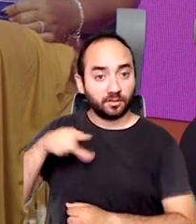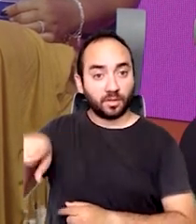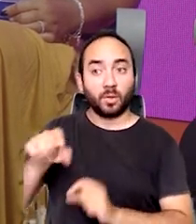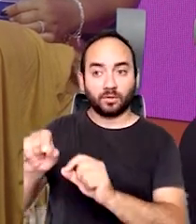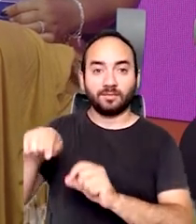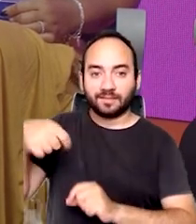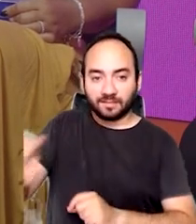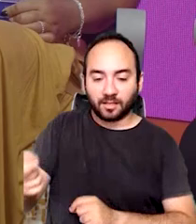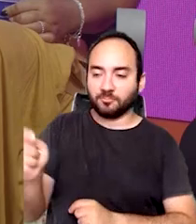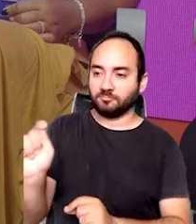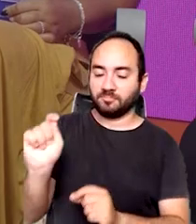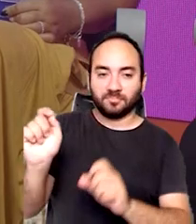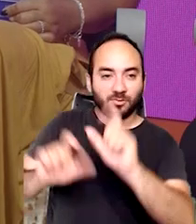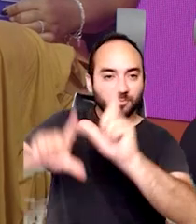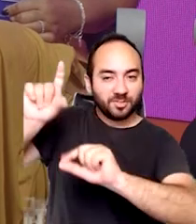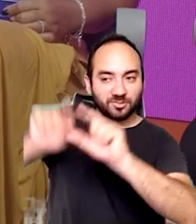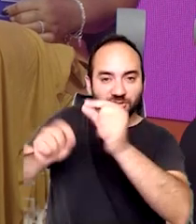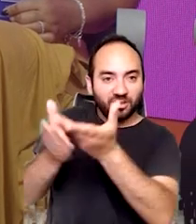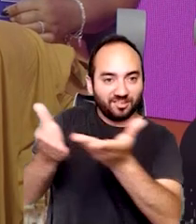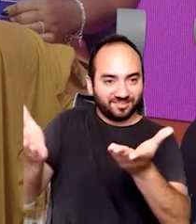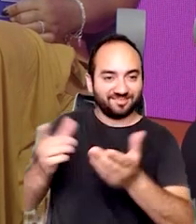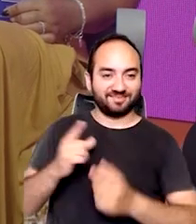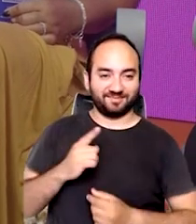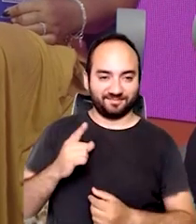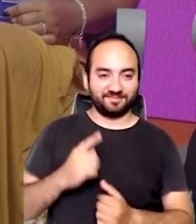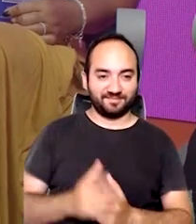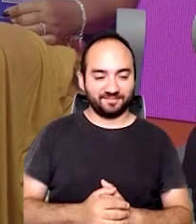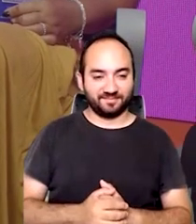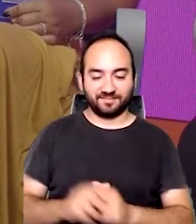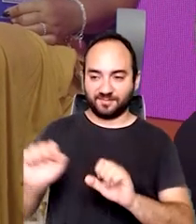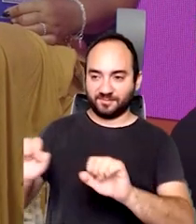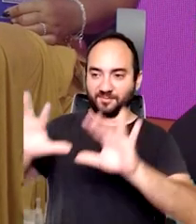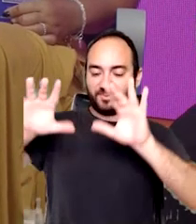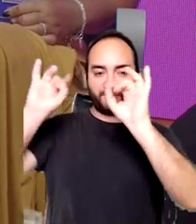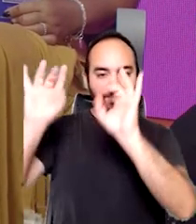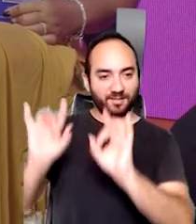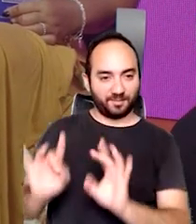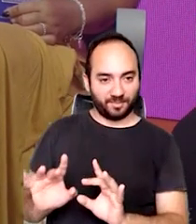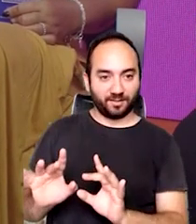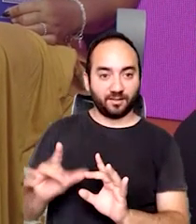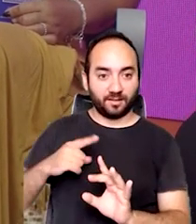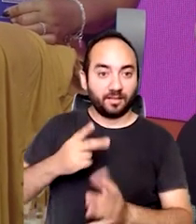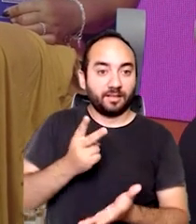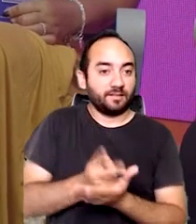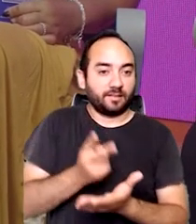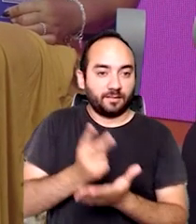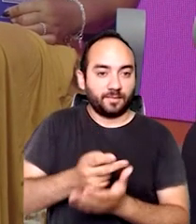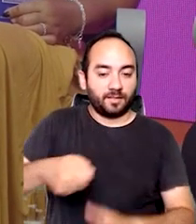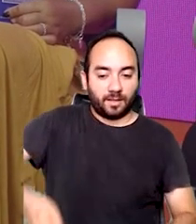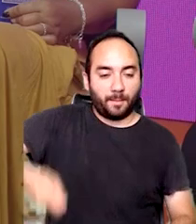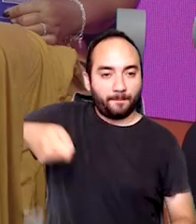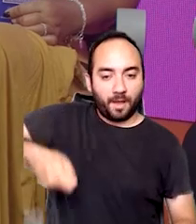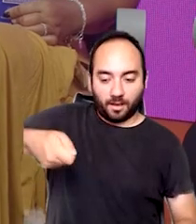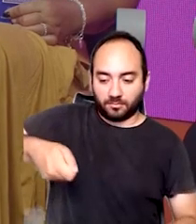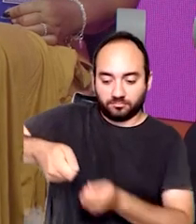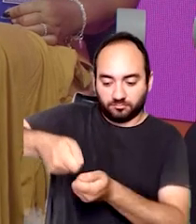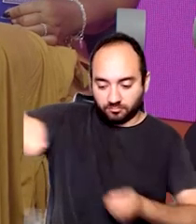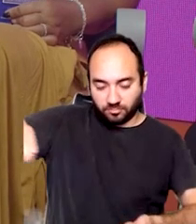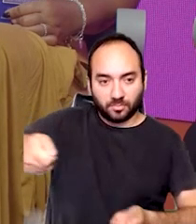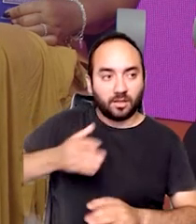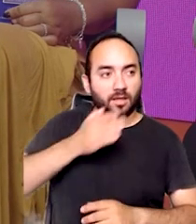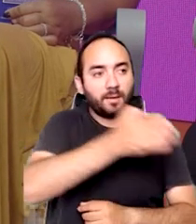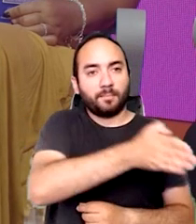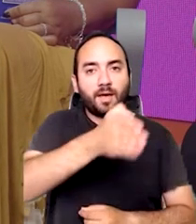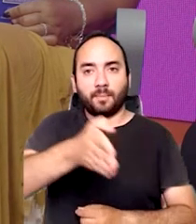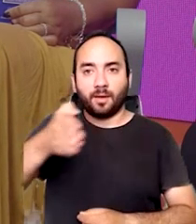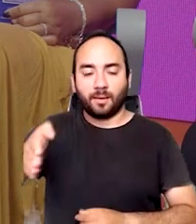clientes os quais eu chamo de estrelas eh no meu no meu dia a dia eu sempre ando com uma mala e dentro dessa mala